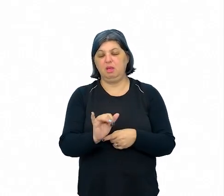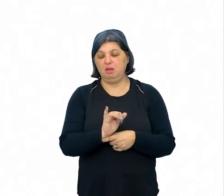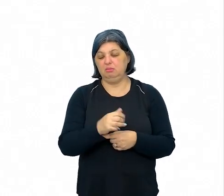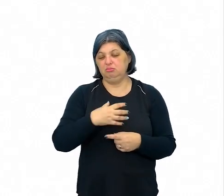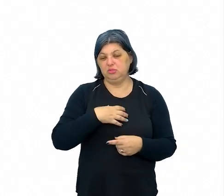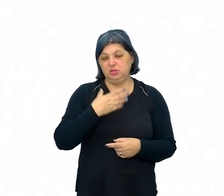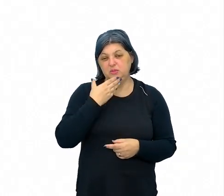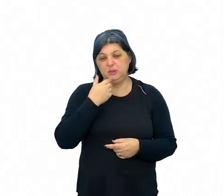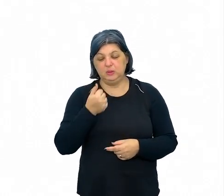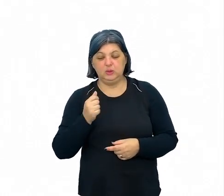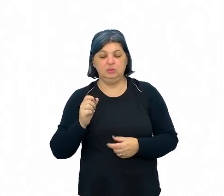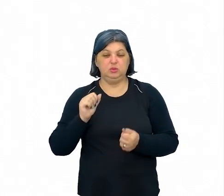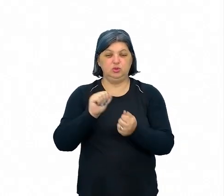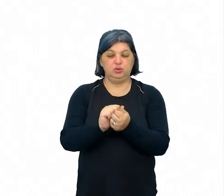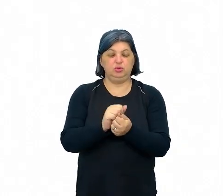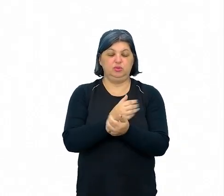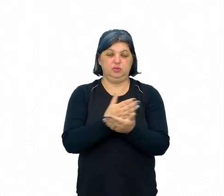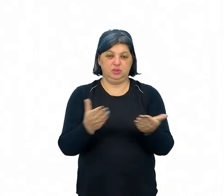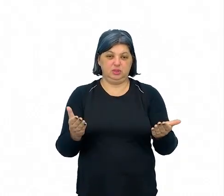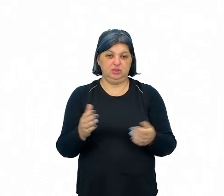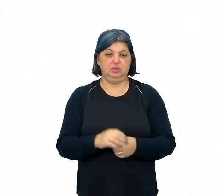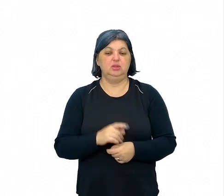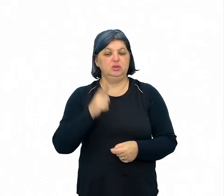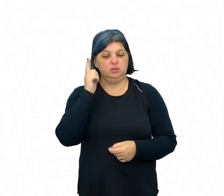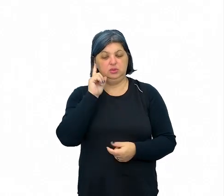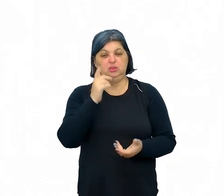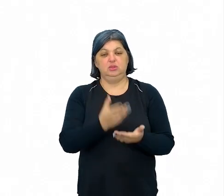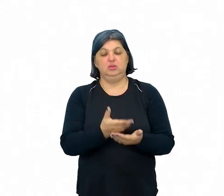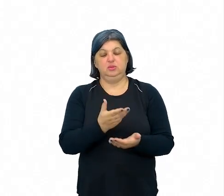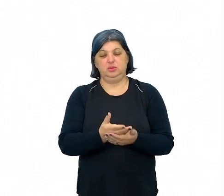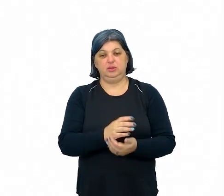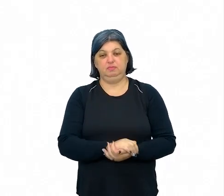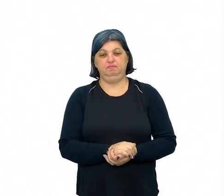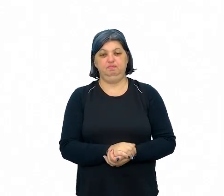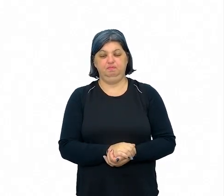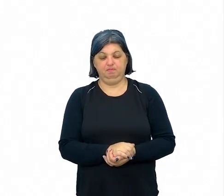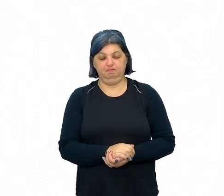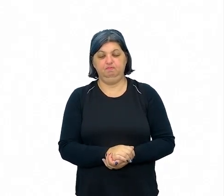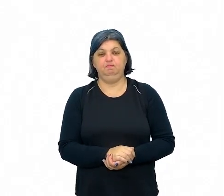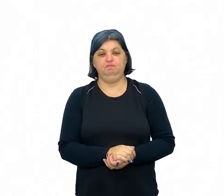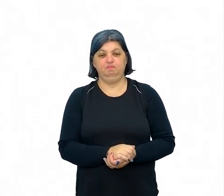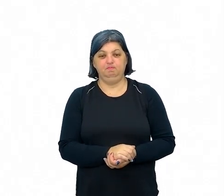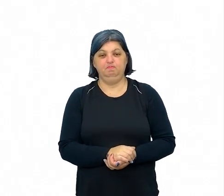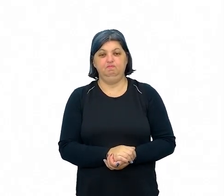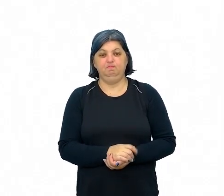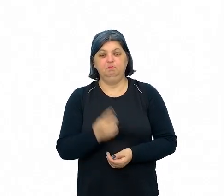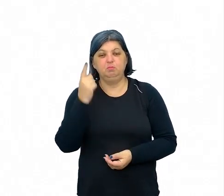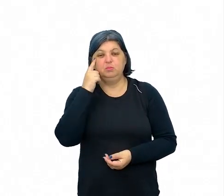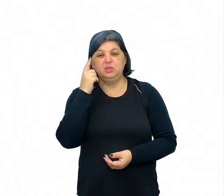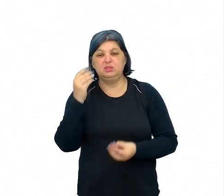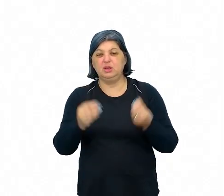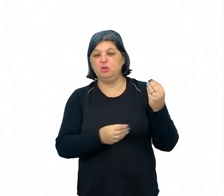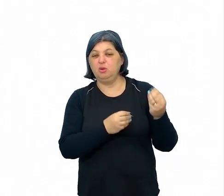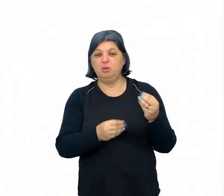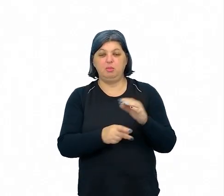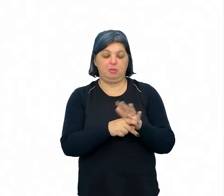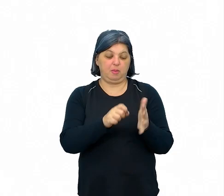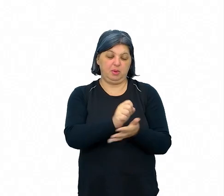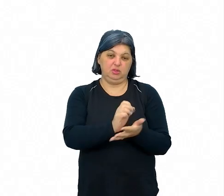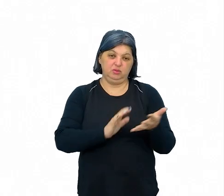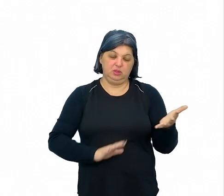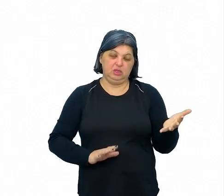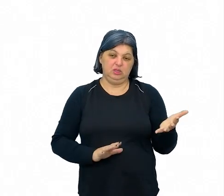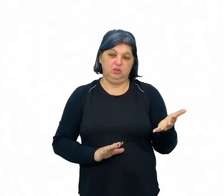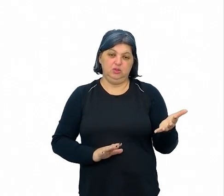estar junto com vocês para que a gente possa estudar, né, para que a gente possa pensar nas atividades, para que a gente